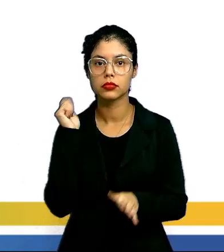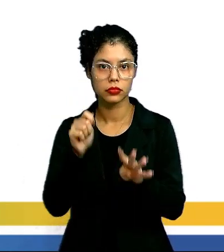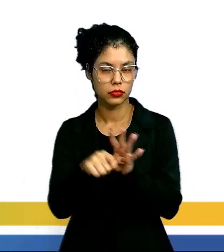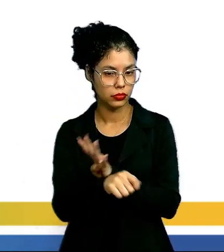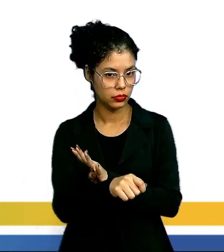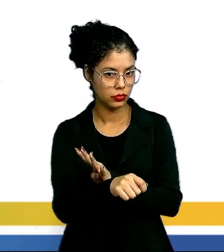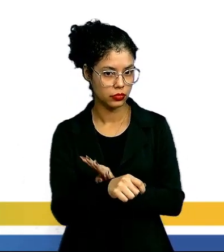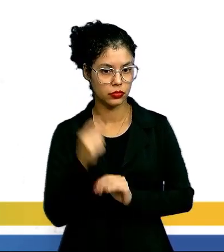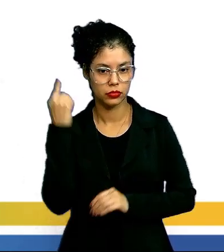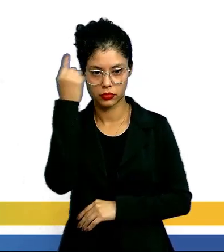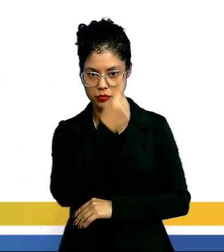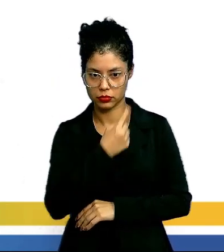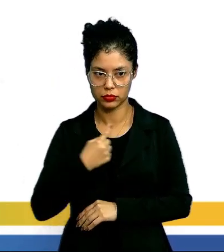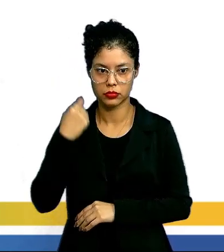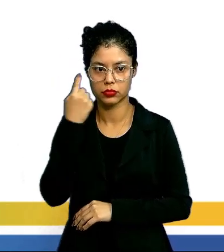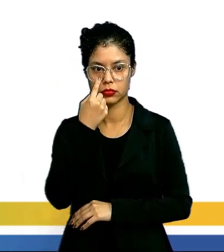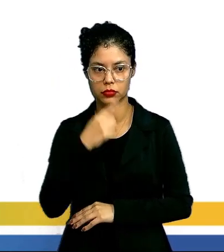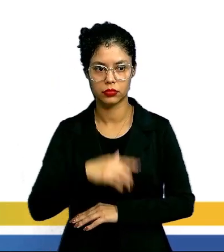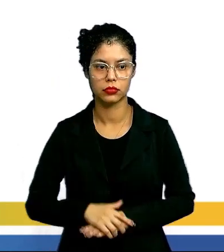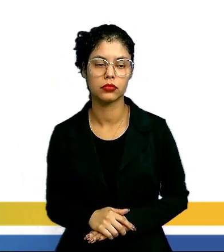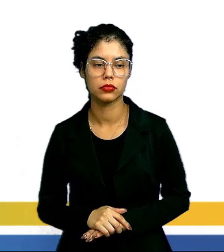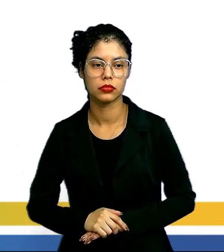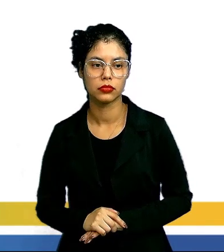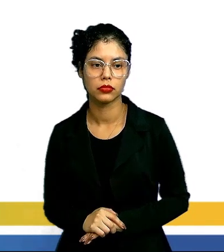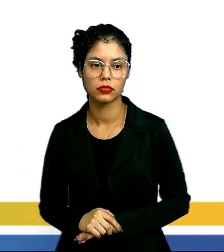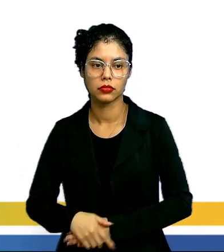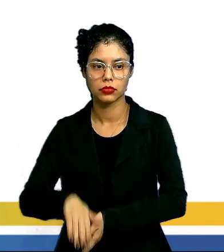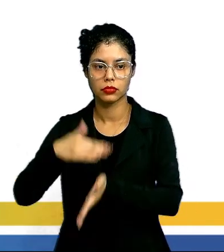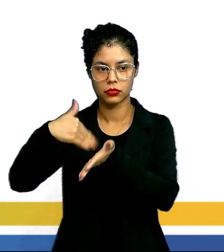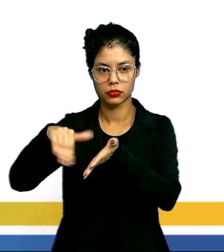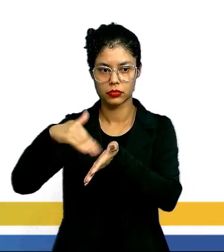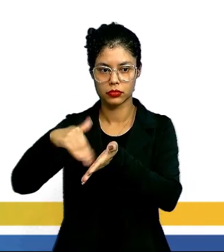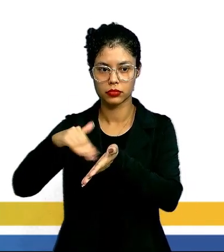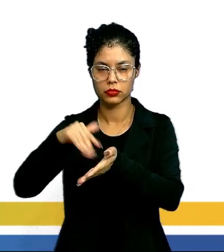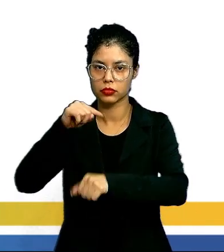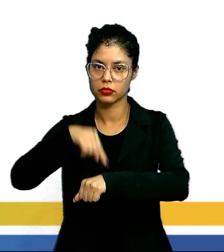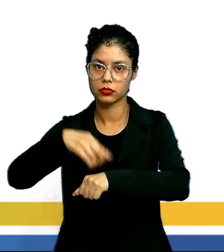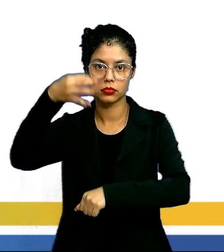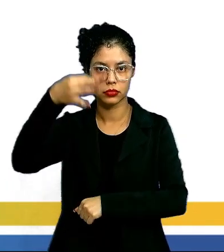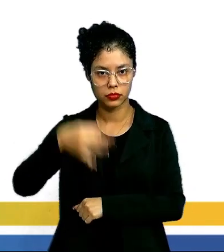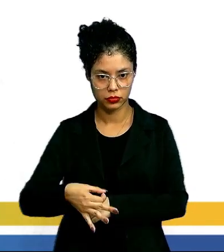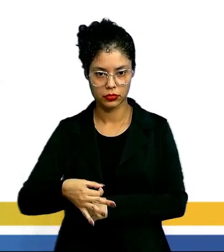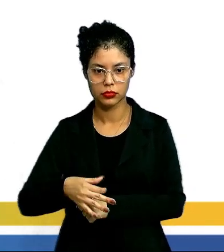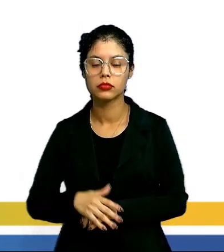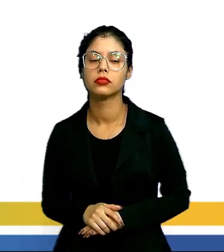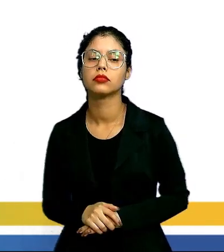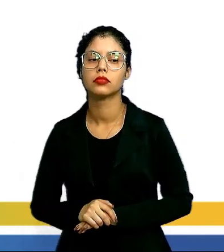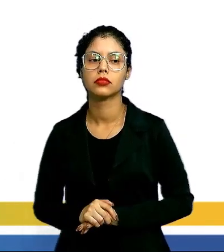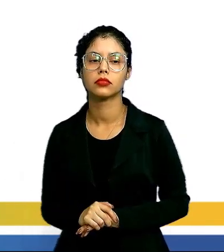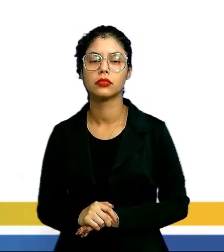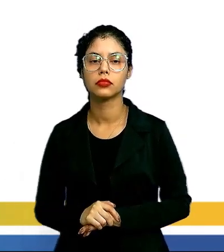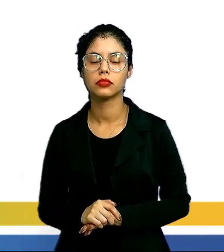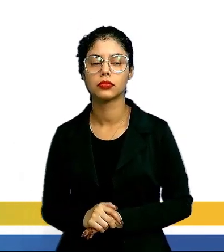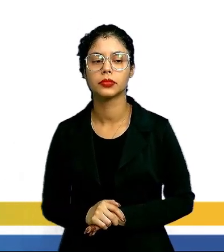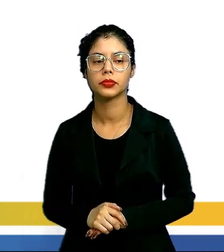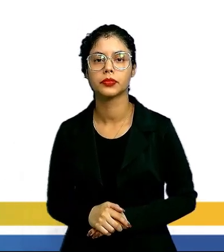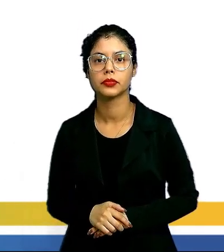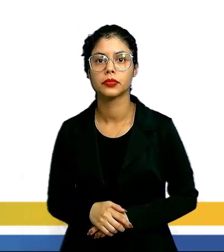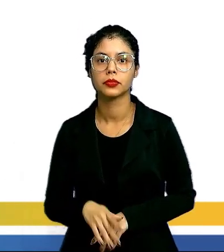no intervalo de 6 em 6 horas. Na letra C, administrado em